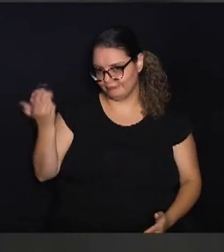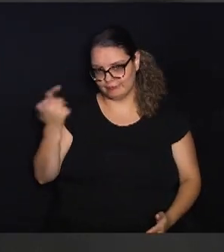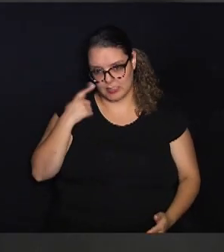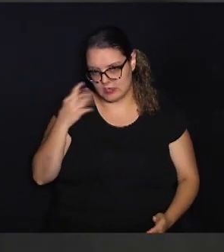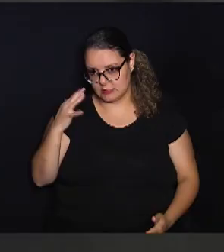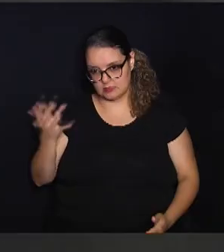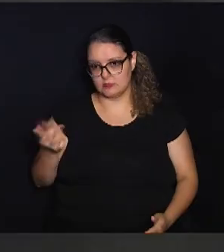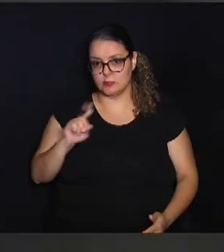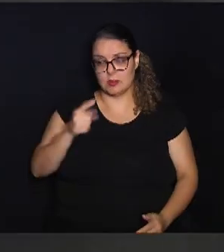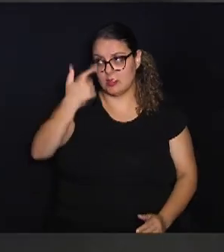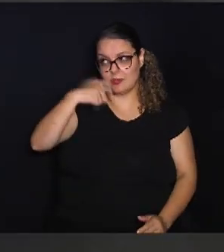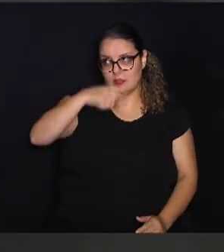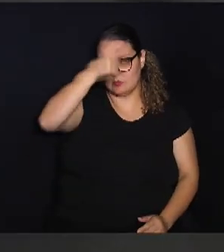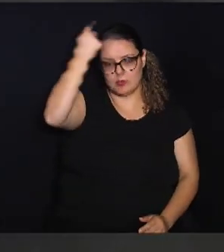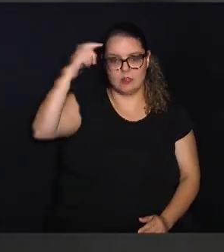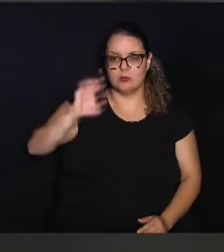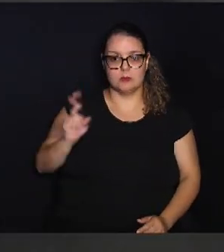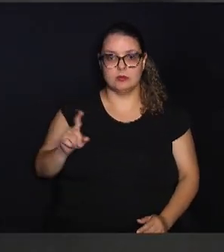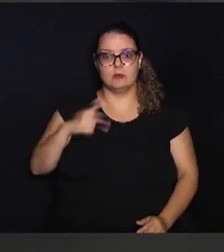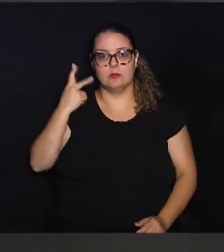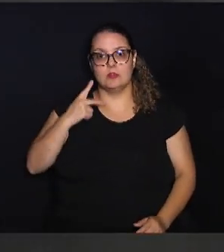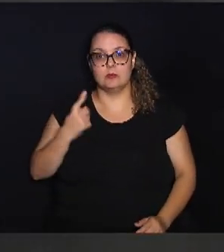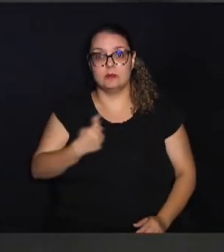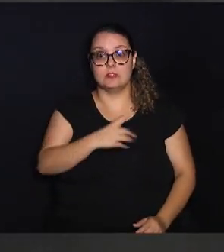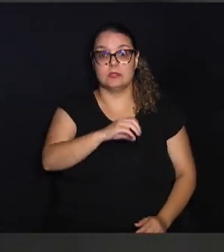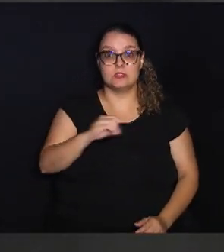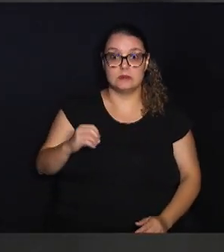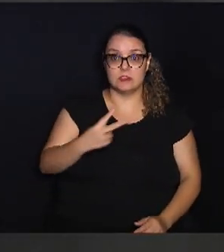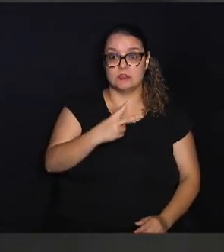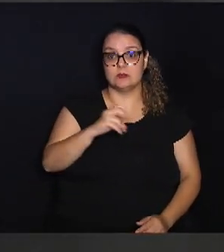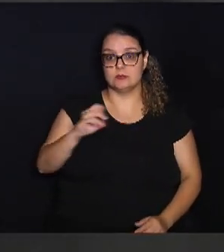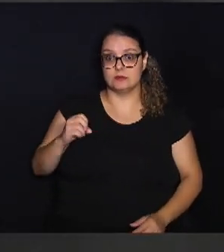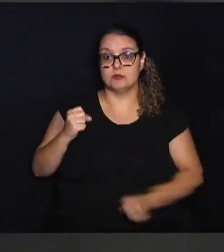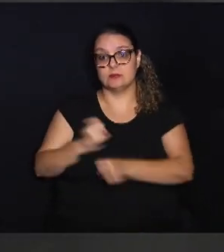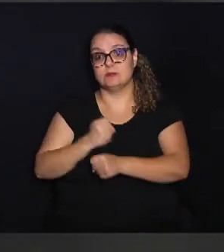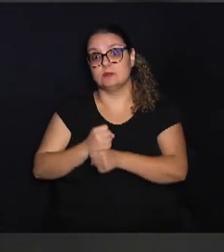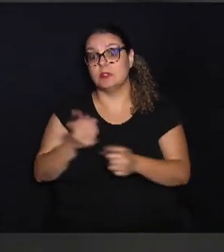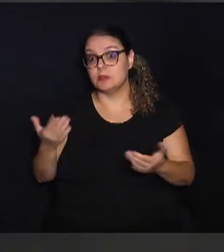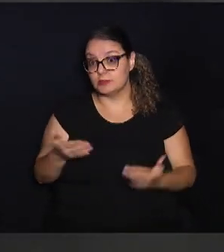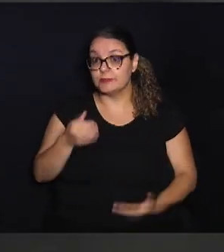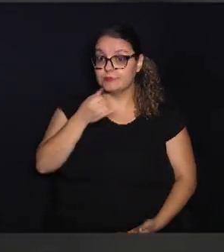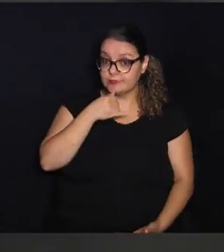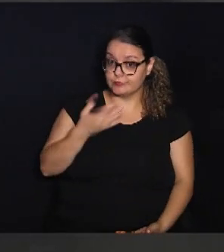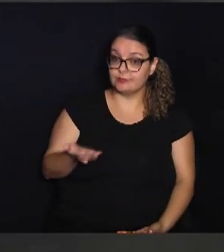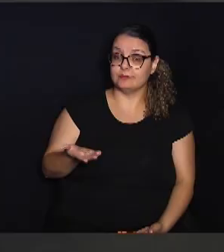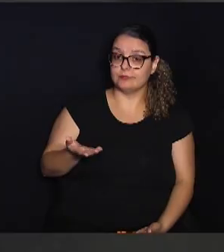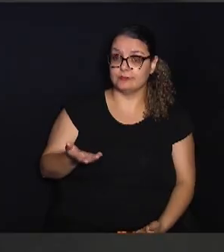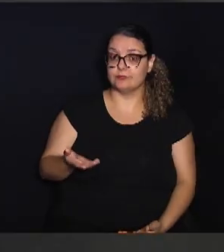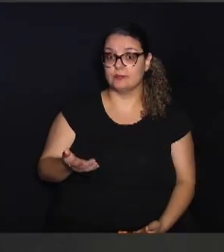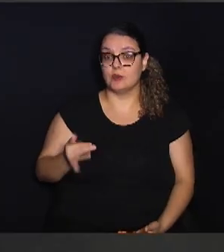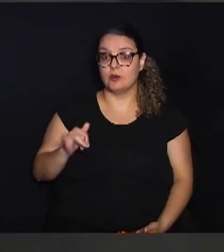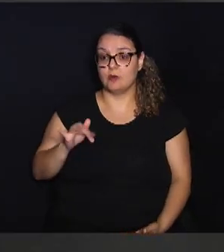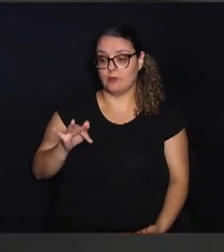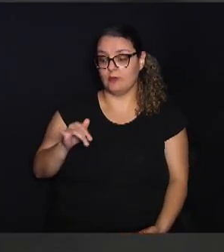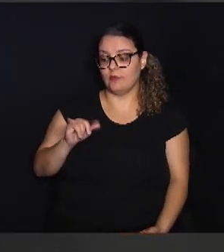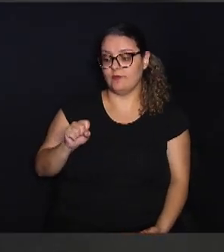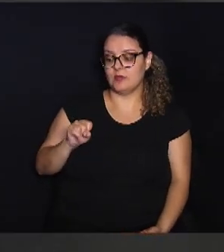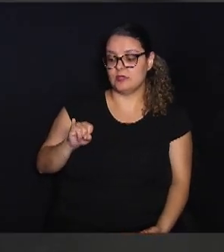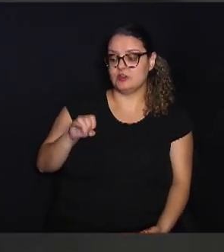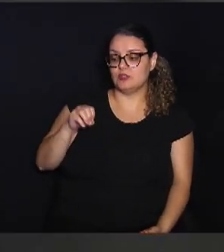uma coisa aqui que vai ser a política dos próximos 100, 200 anos. Mas hoje, infelizmente, ainda o fisiologismo impera, né?